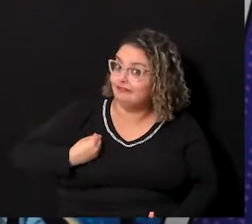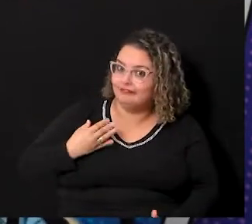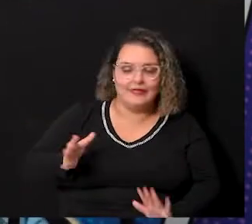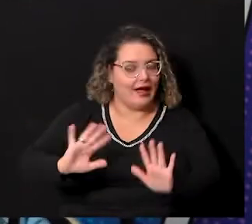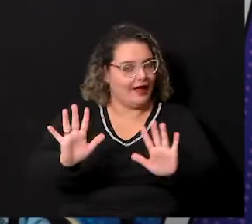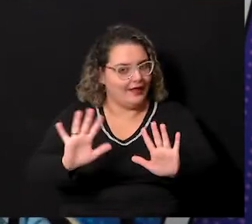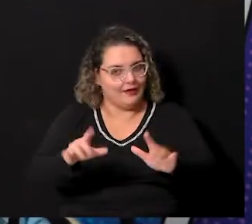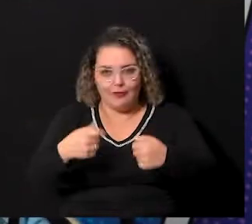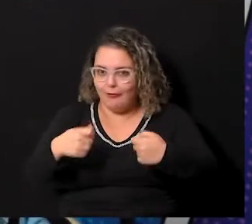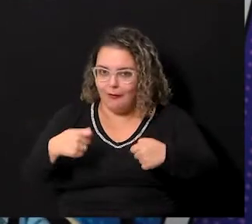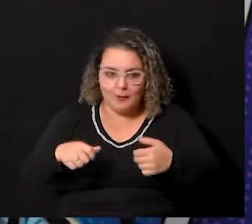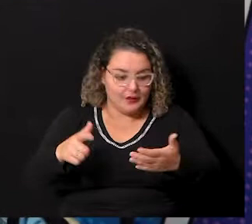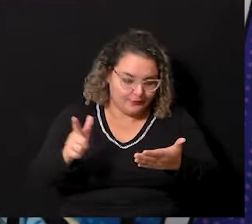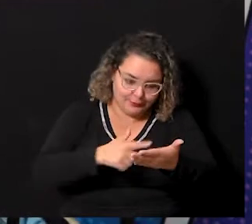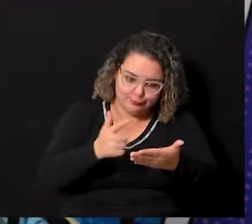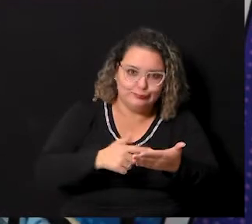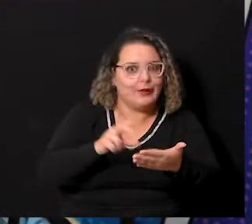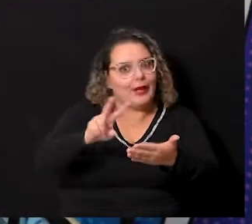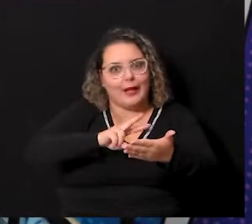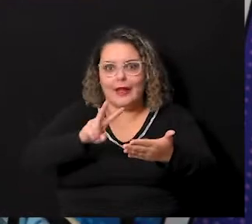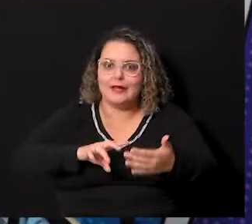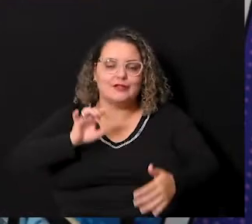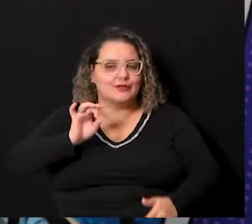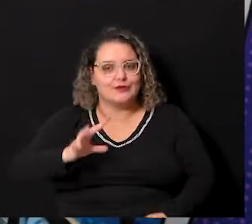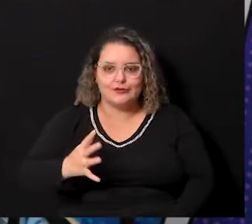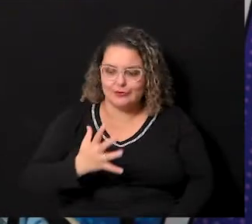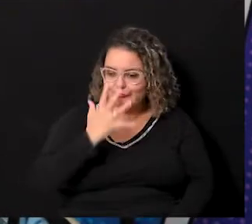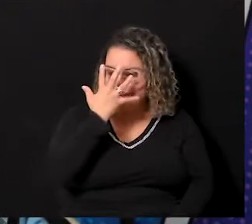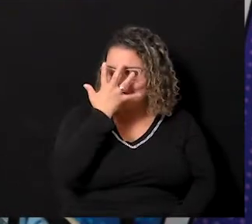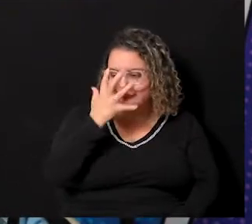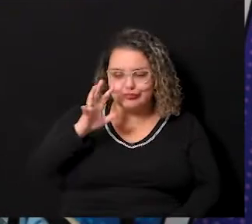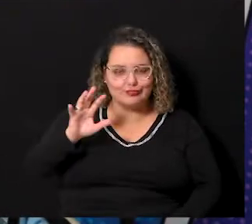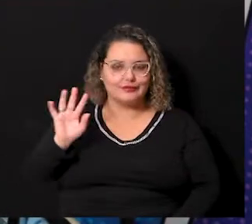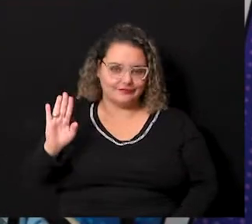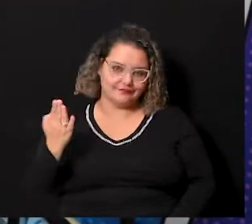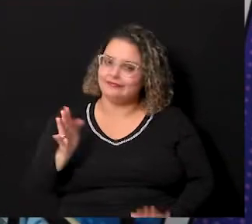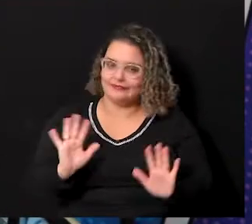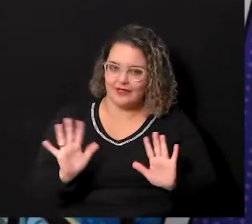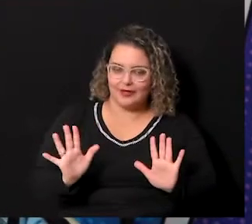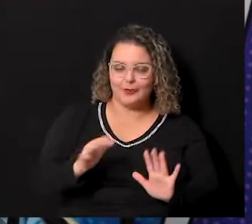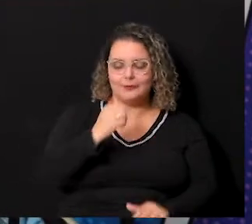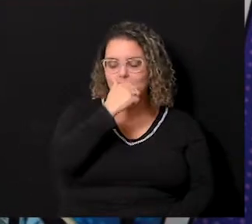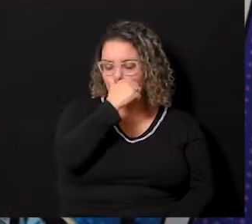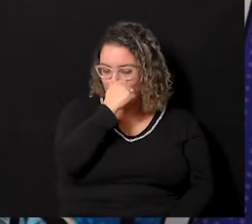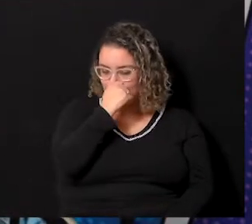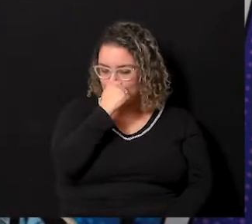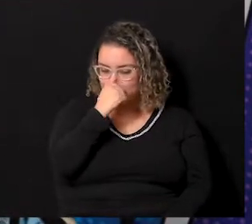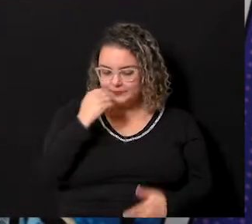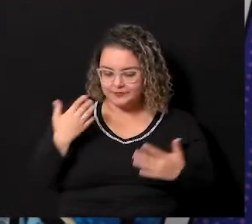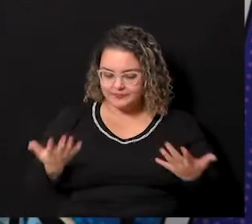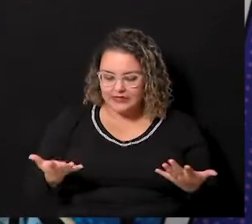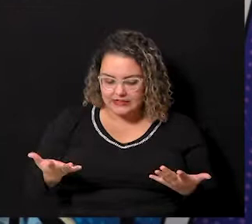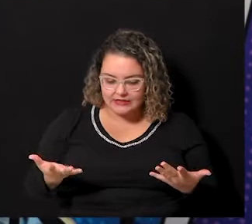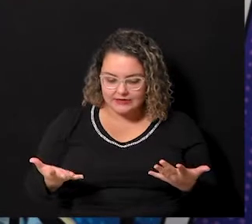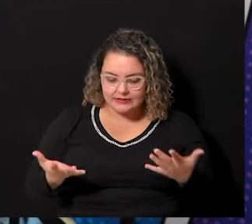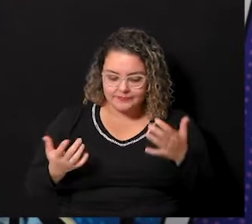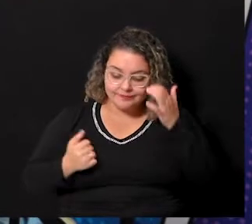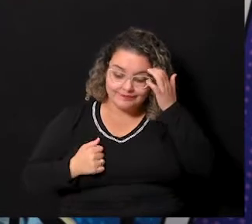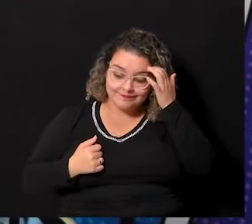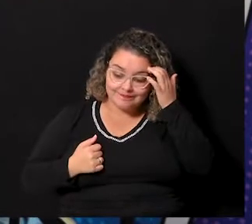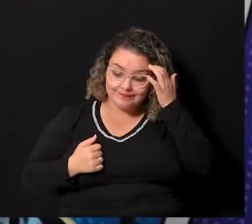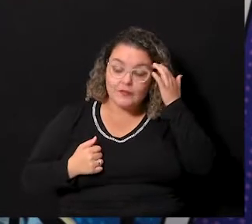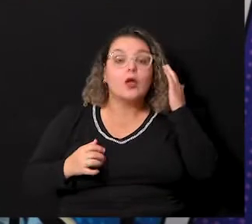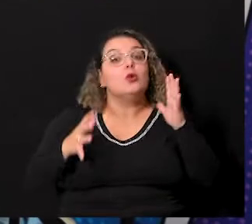está vivendo, a gente não precisa abrir um livro para ver hipocrisia, não é isso. Mas é tipo